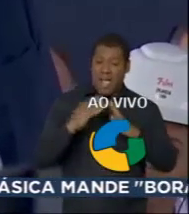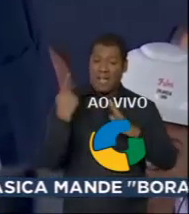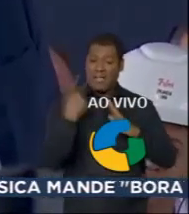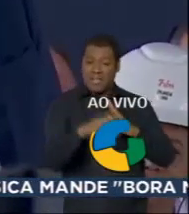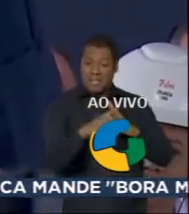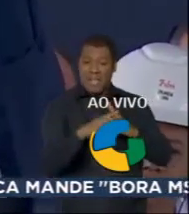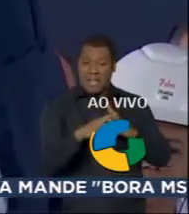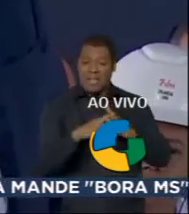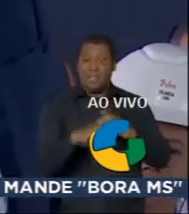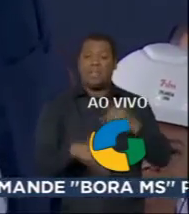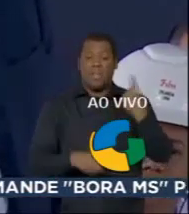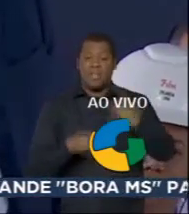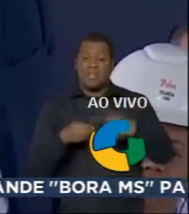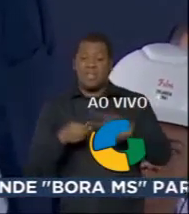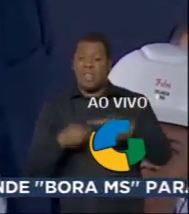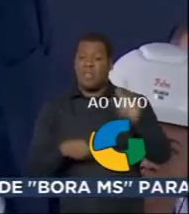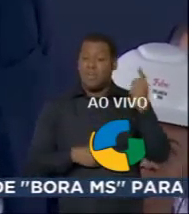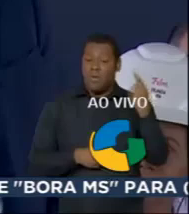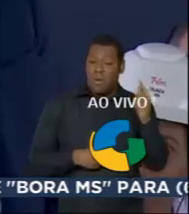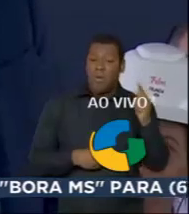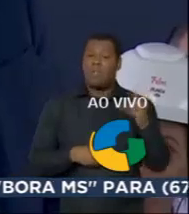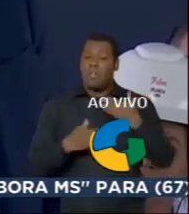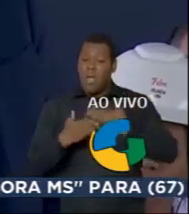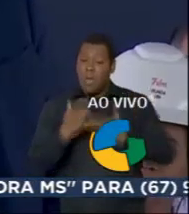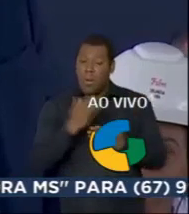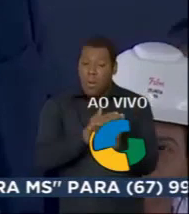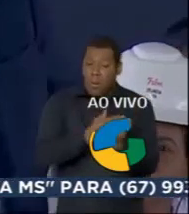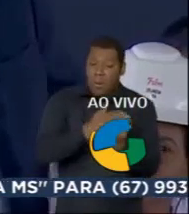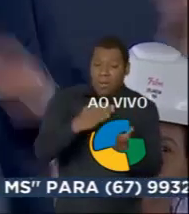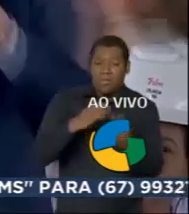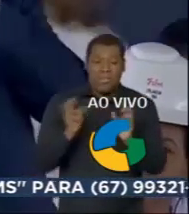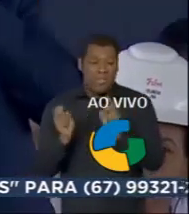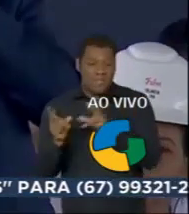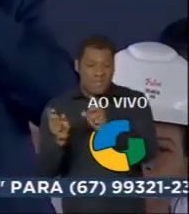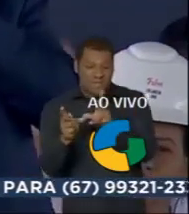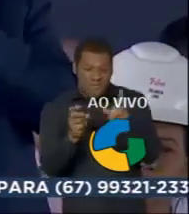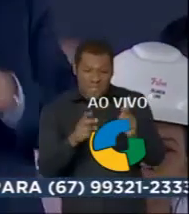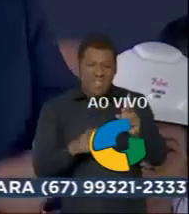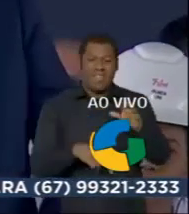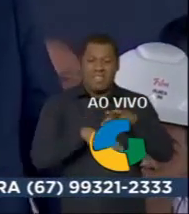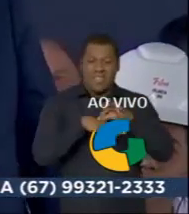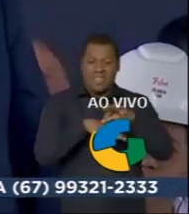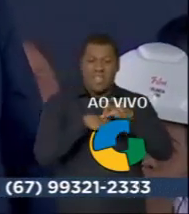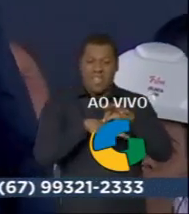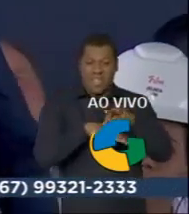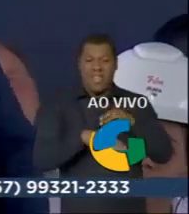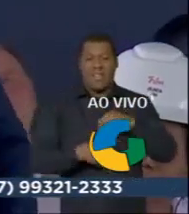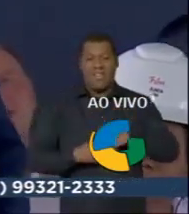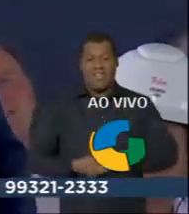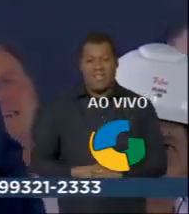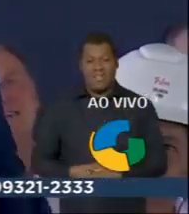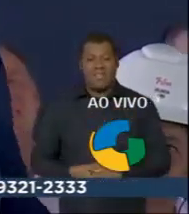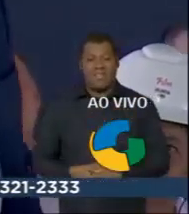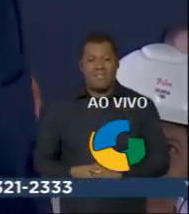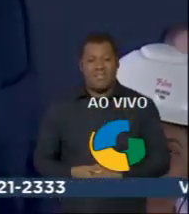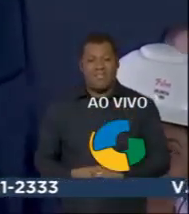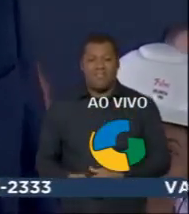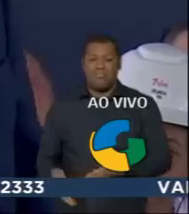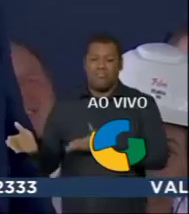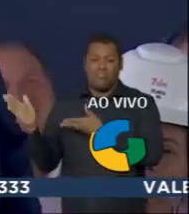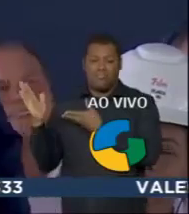várias lideranças, representantes ali da empresa JBS, o frigorífico, né? Olha lá, quem tá falando é o